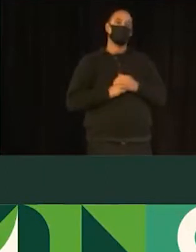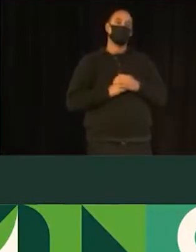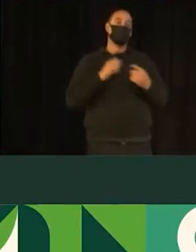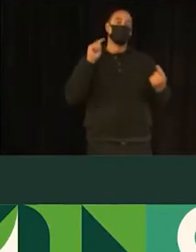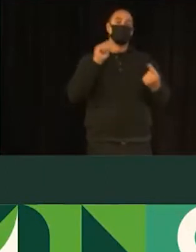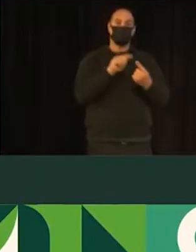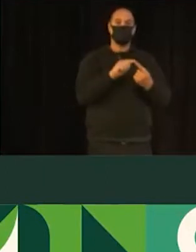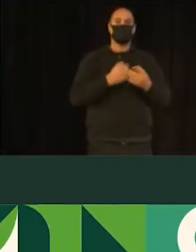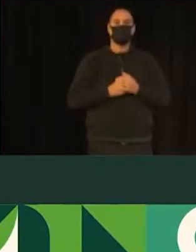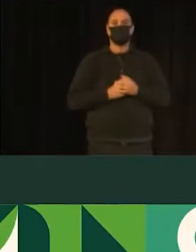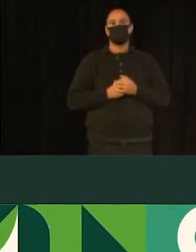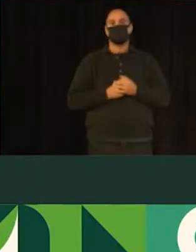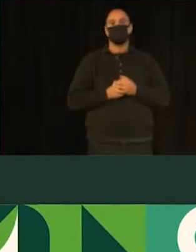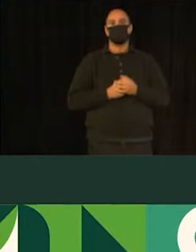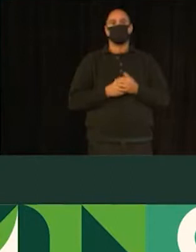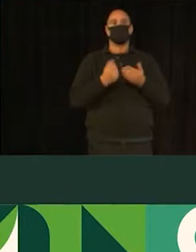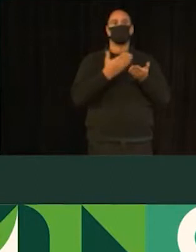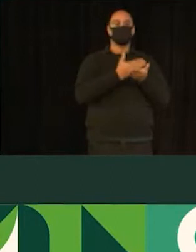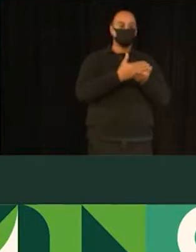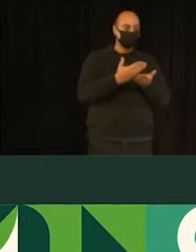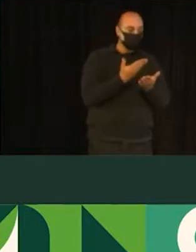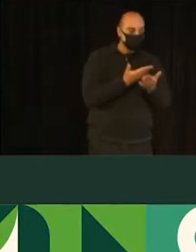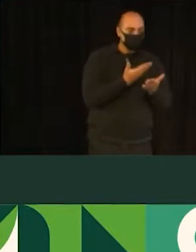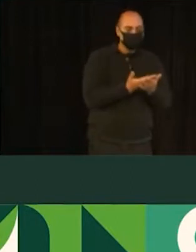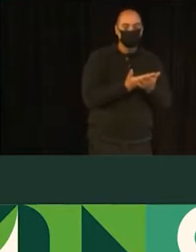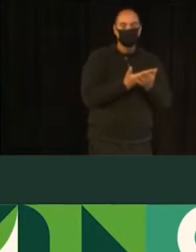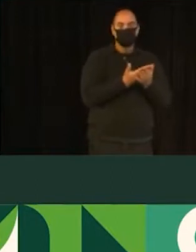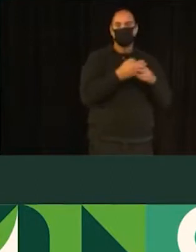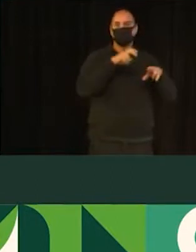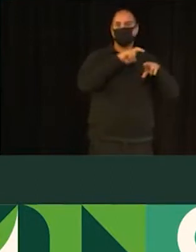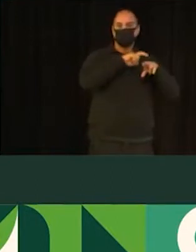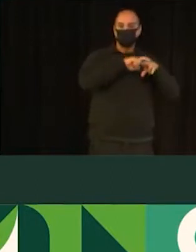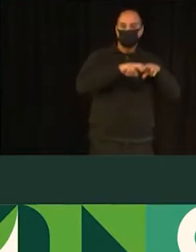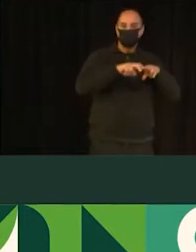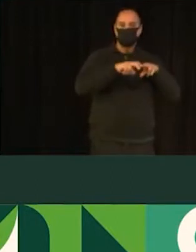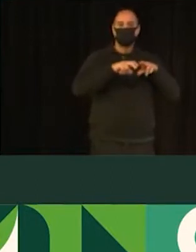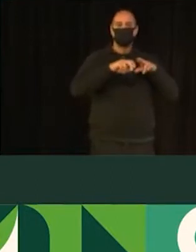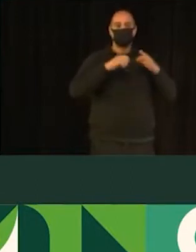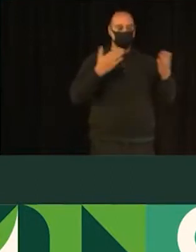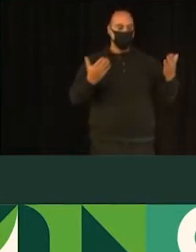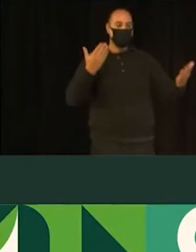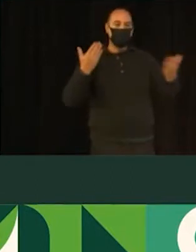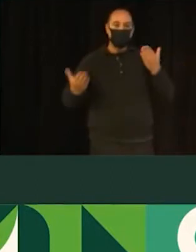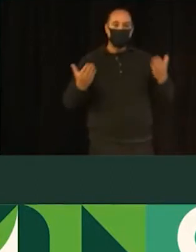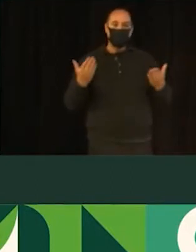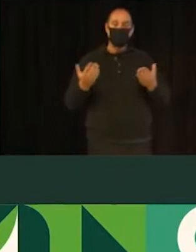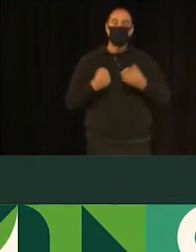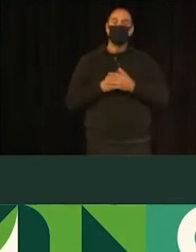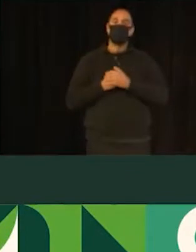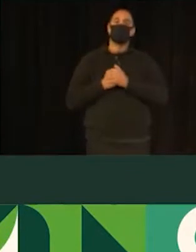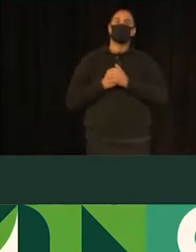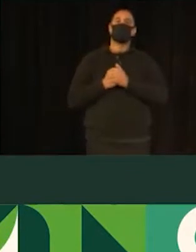Tivemos, então, um acesso no estudo do Transurb de um comparativo, onde tem